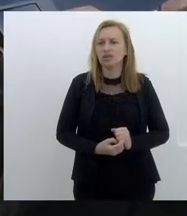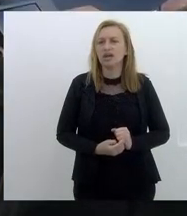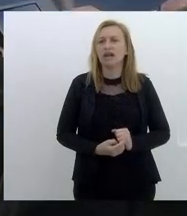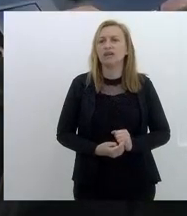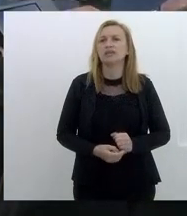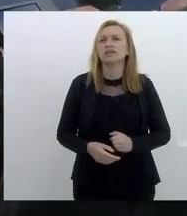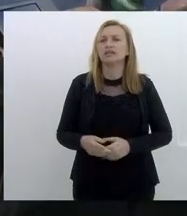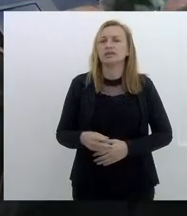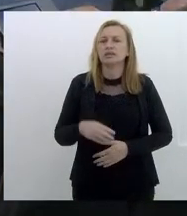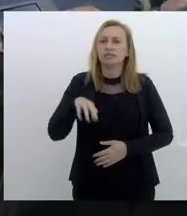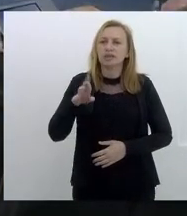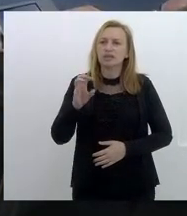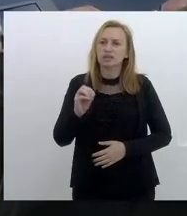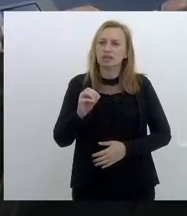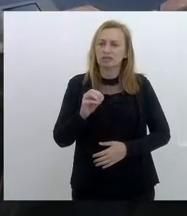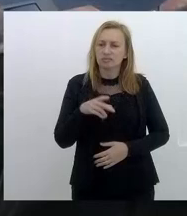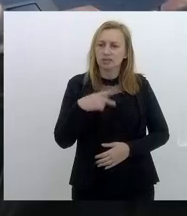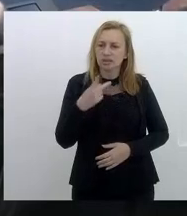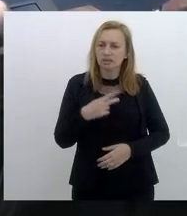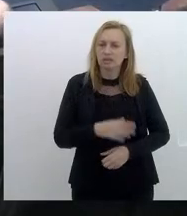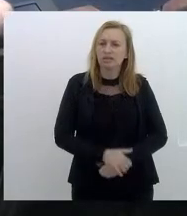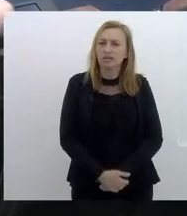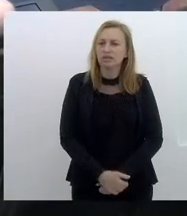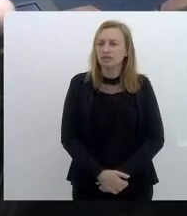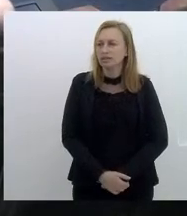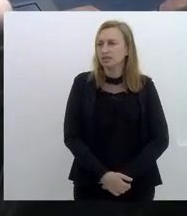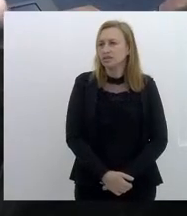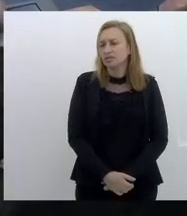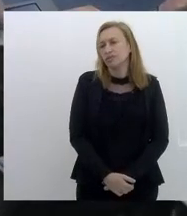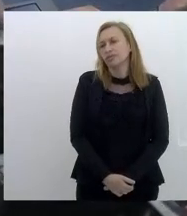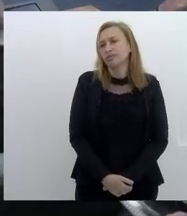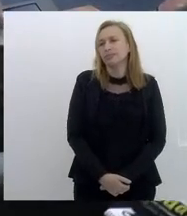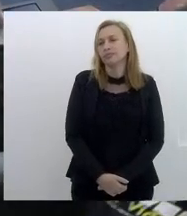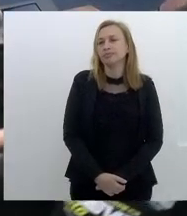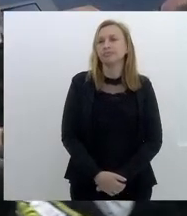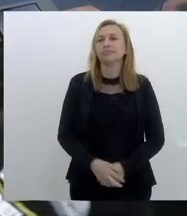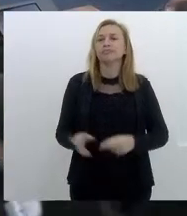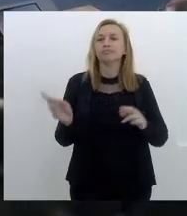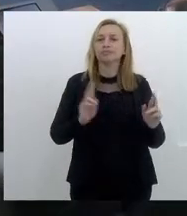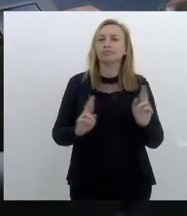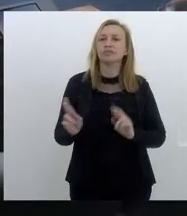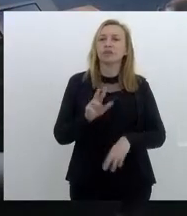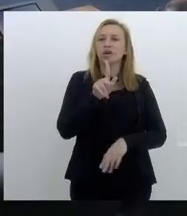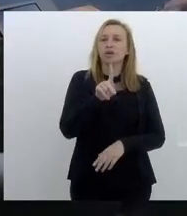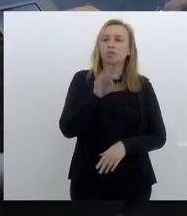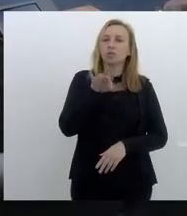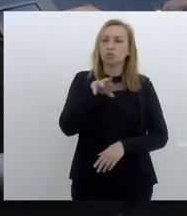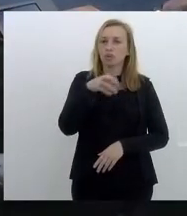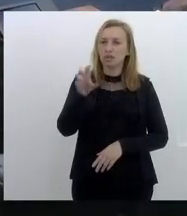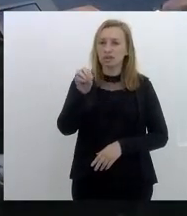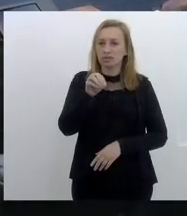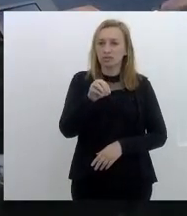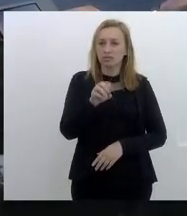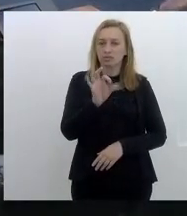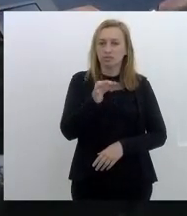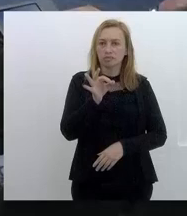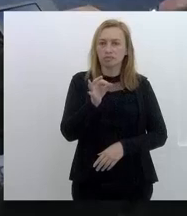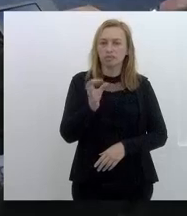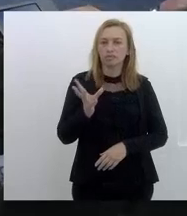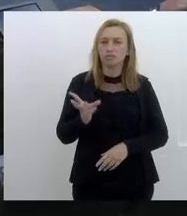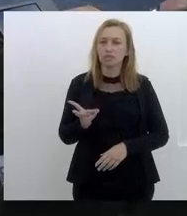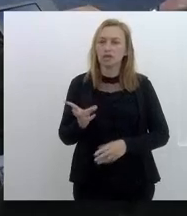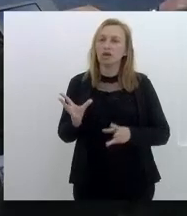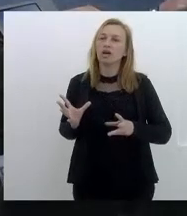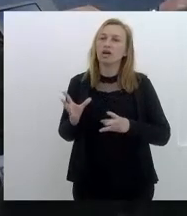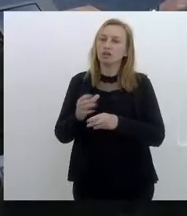Marcelo e a palavra com relação a pontuação especificamente né É em